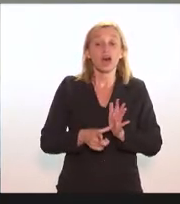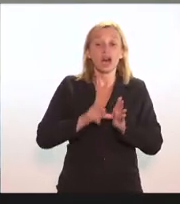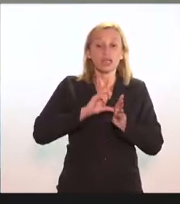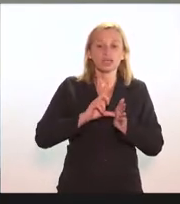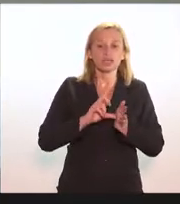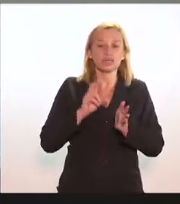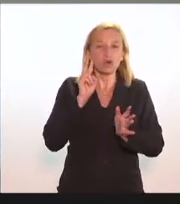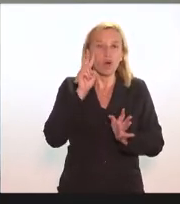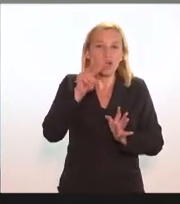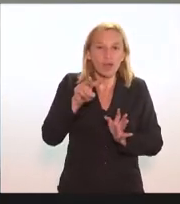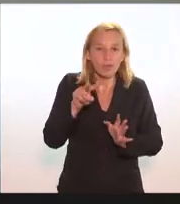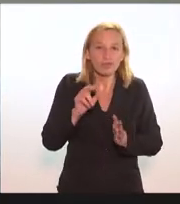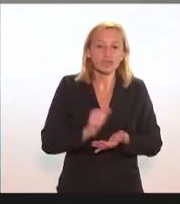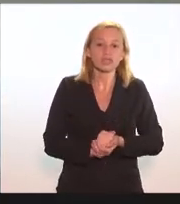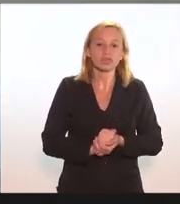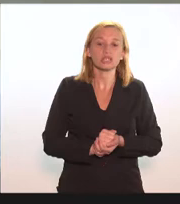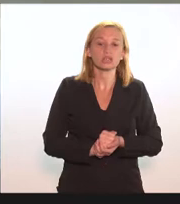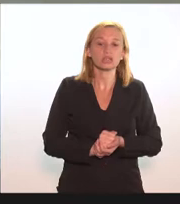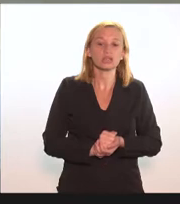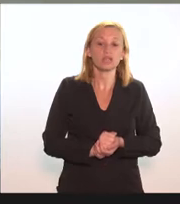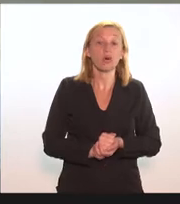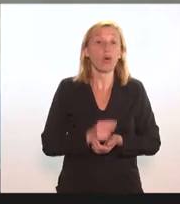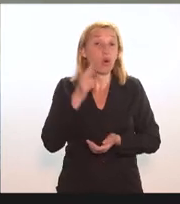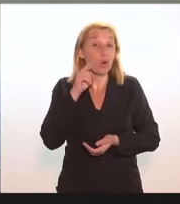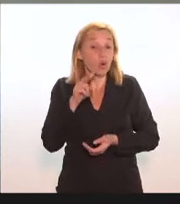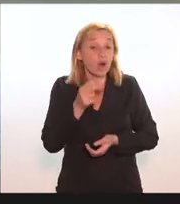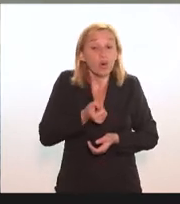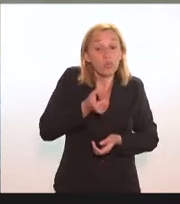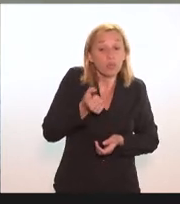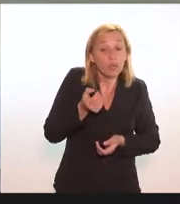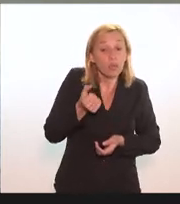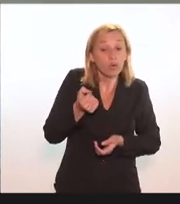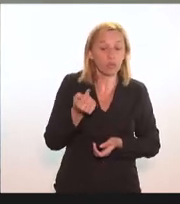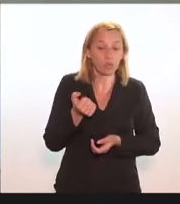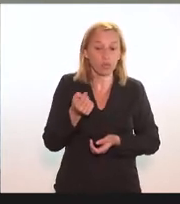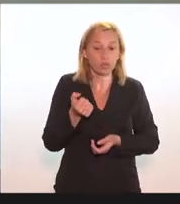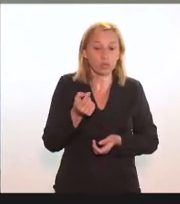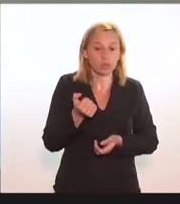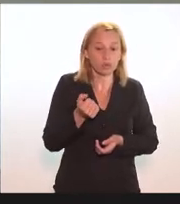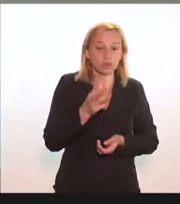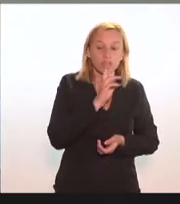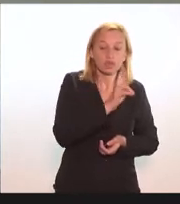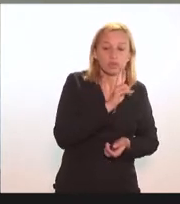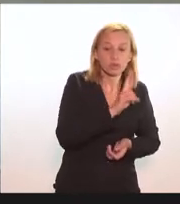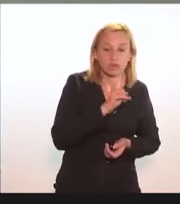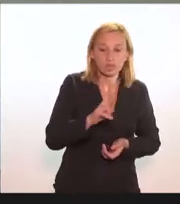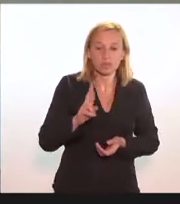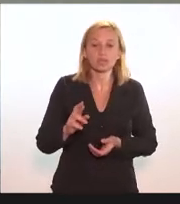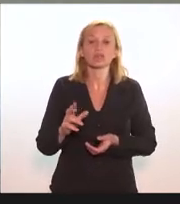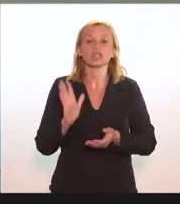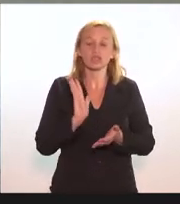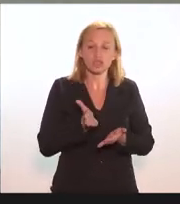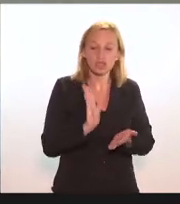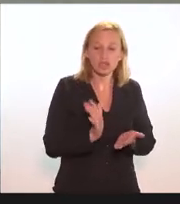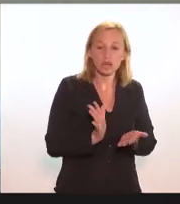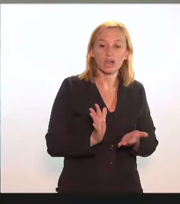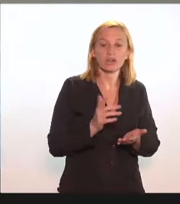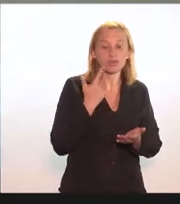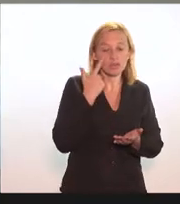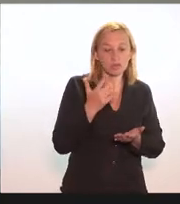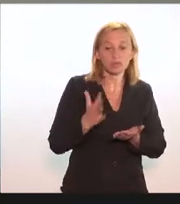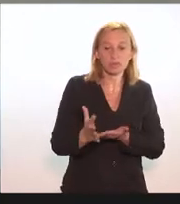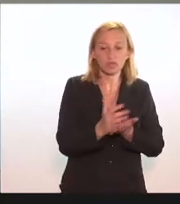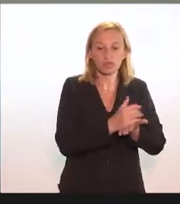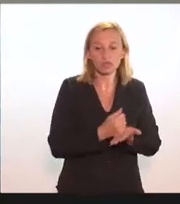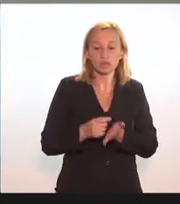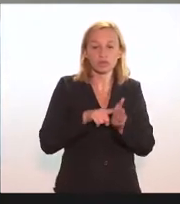eu acho que vale a gente olhar um pouco da diagnóstico de algumas lições aprendidas que a gente tirou do regime de recuperação